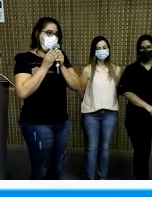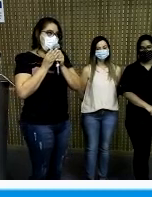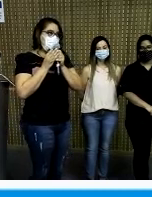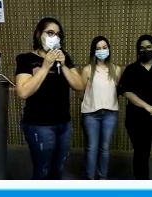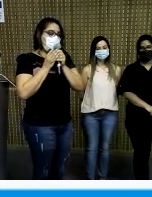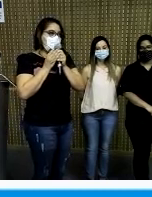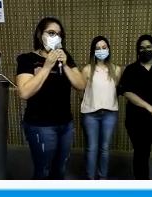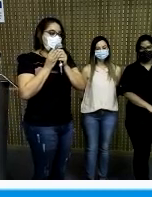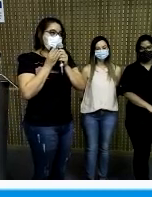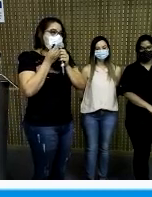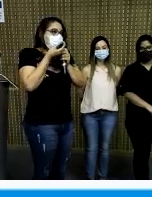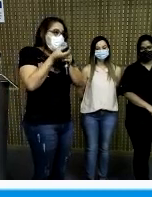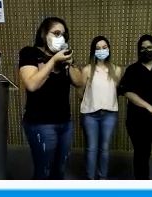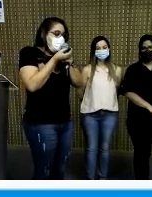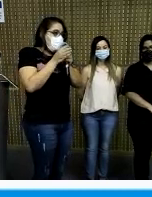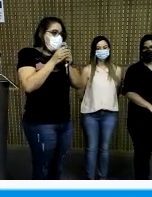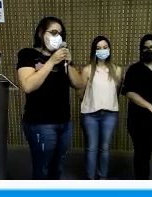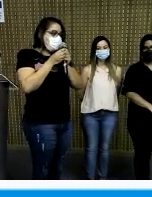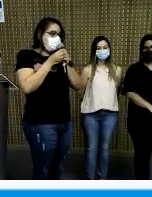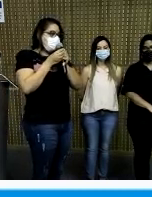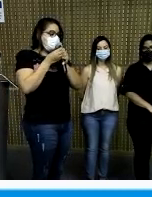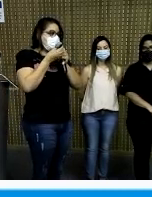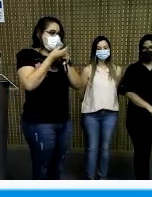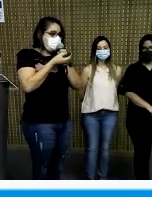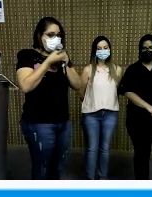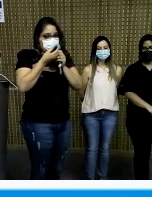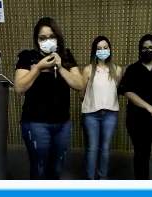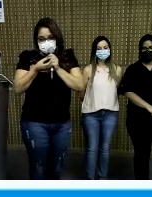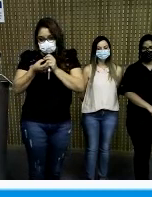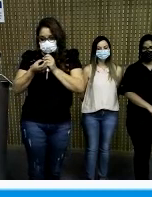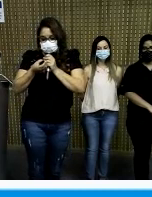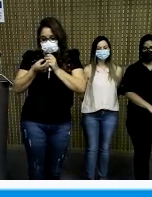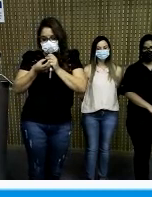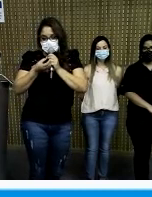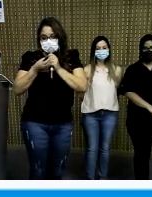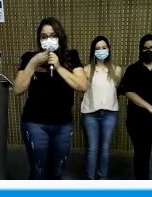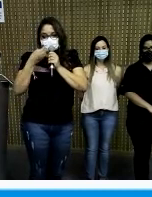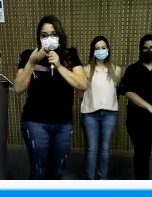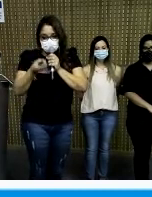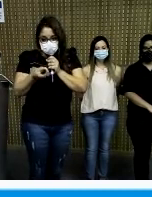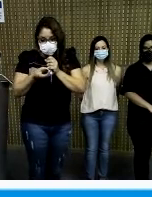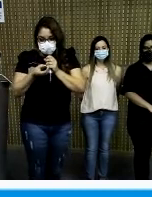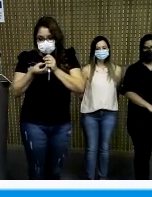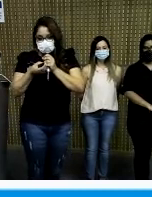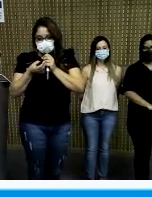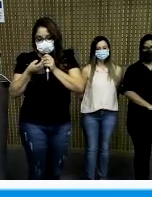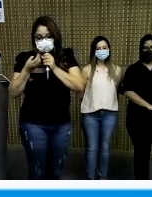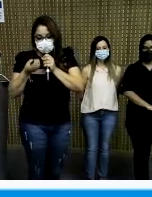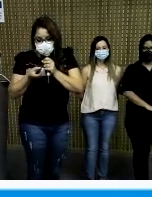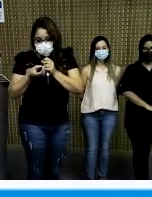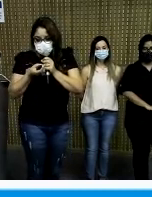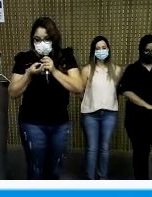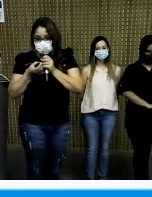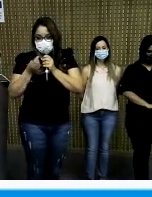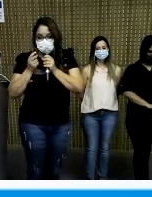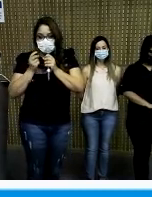percebe essa melhora a partir do nosso estudo dos indicadores, né? Das nossas reuniões sobre os indicadores, isso